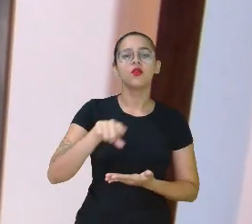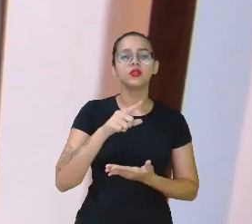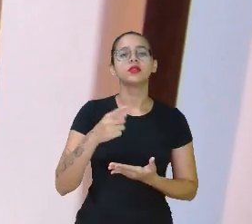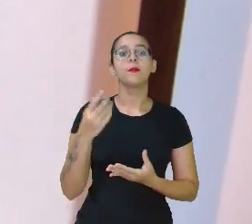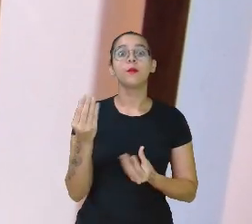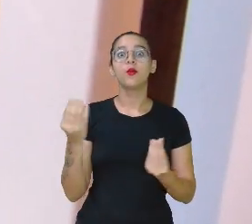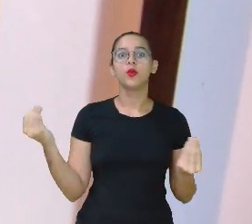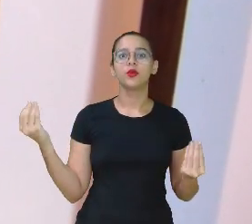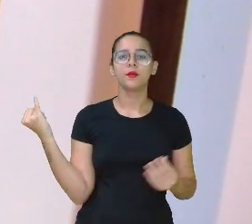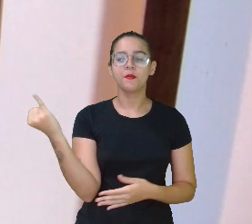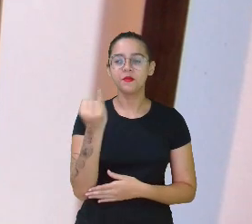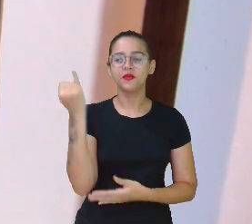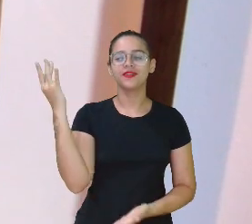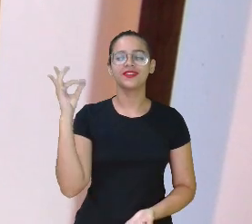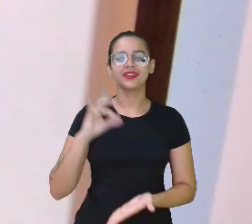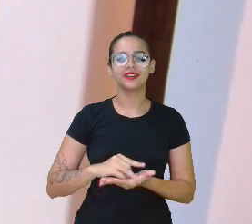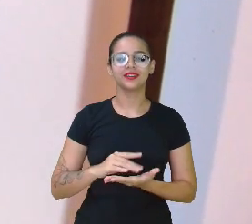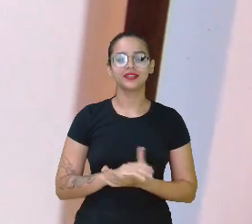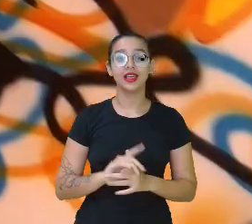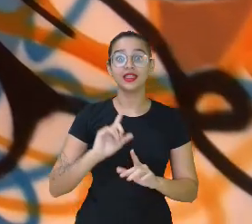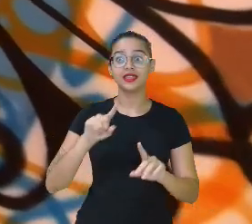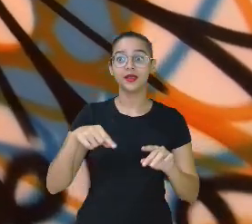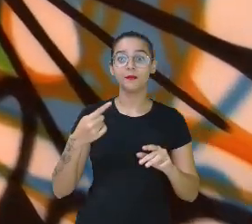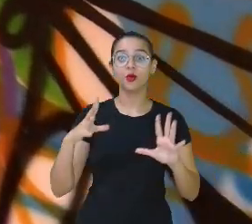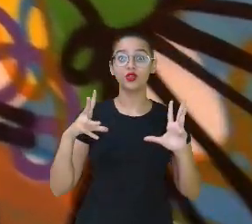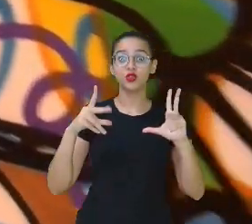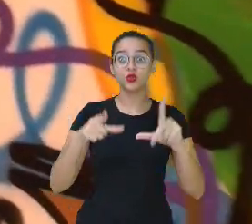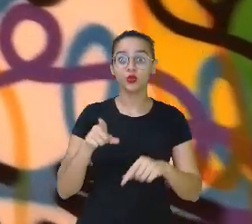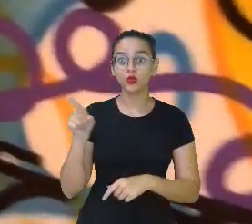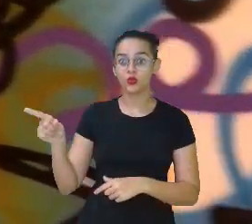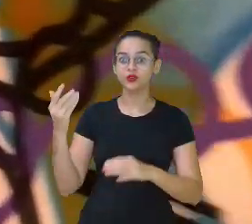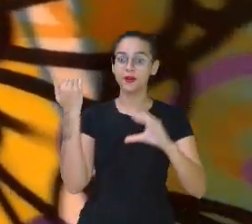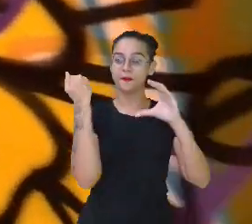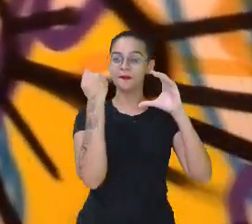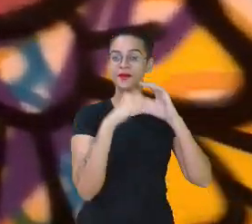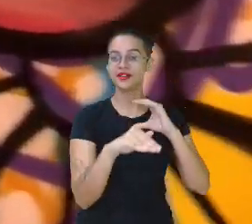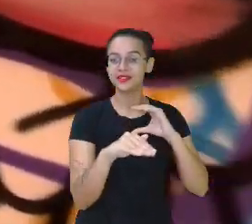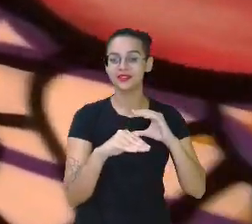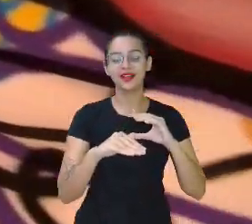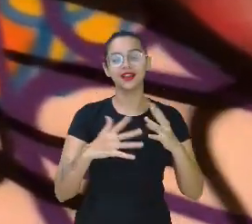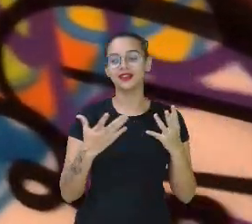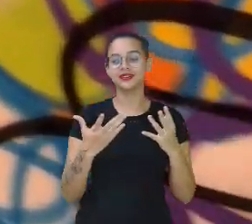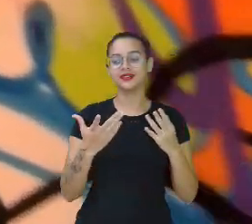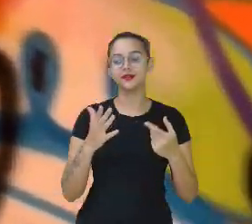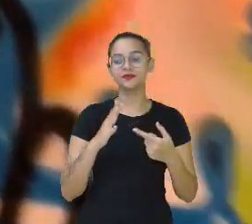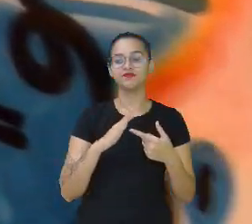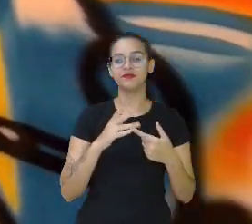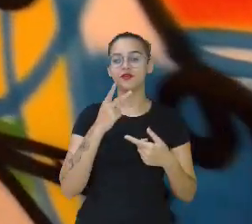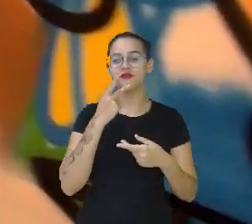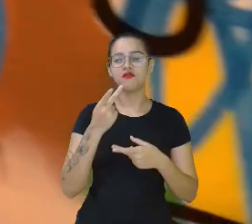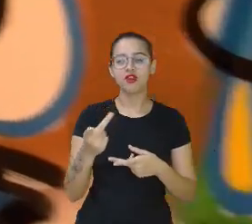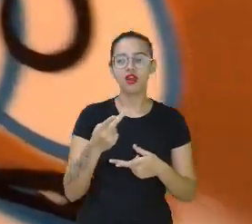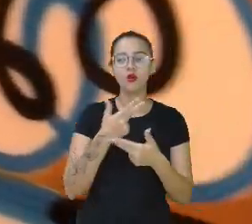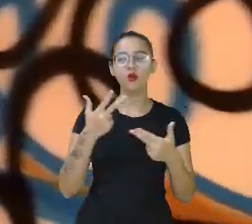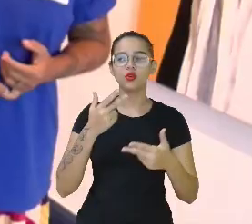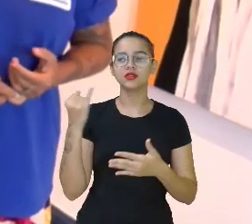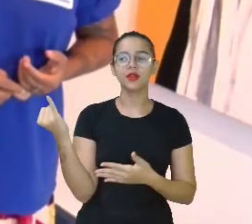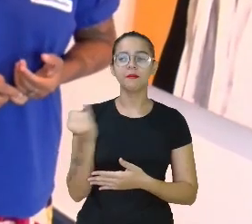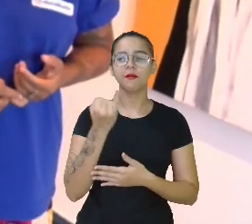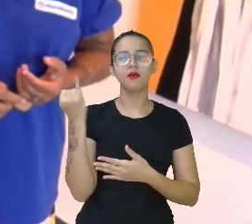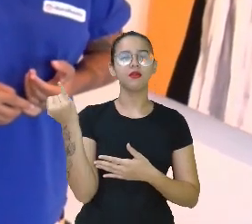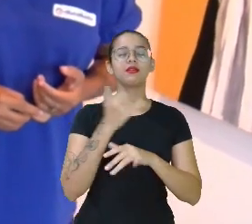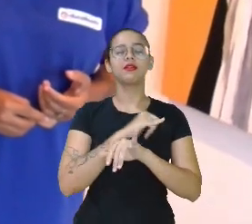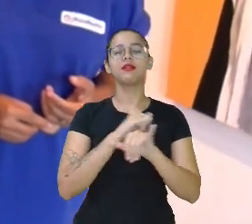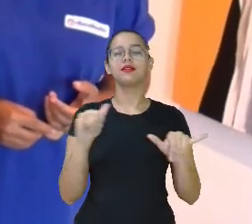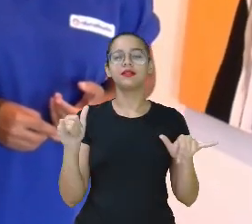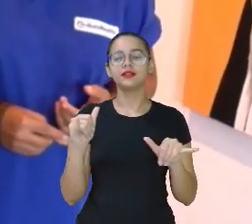muito importantes, de verdade. Depois de tudo isso, de mandar essa mensagem tão importante, né? Para quem está